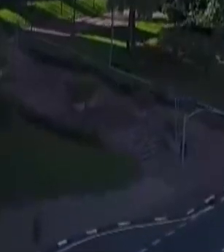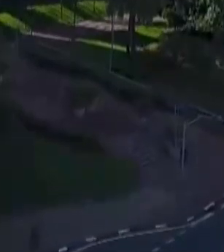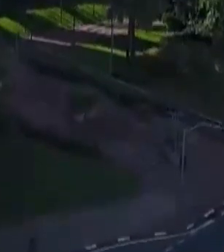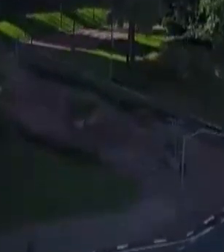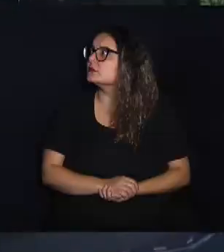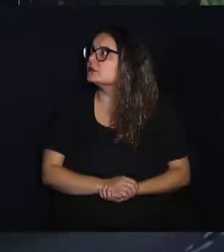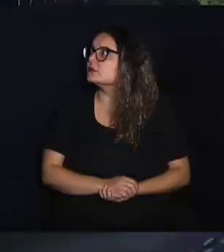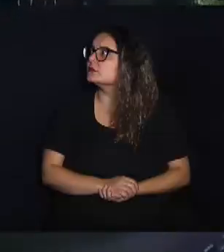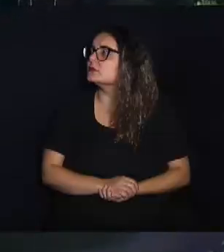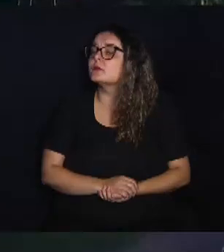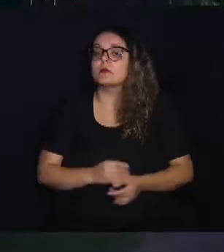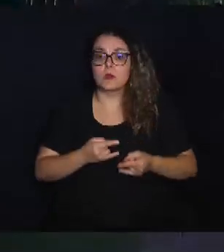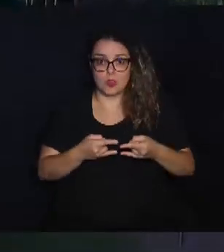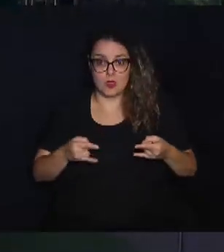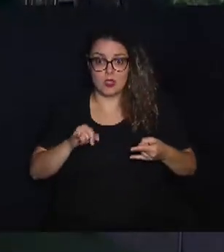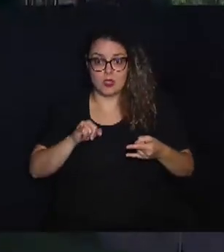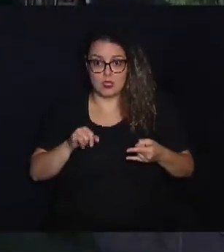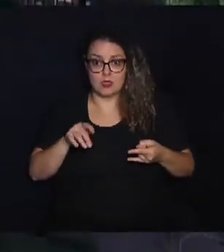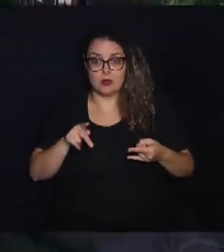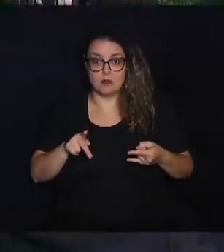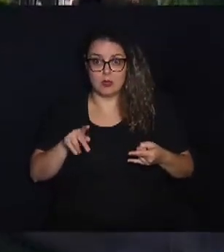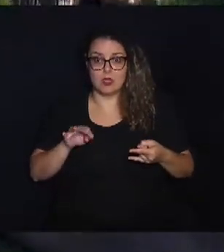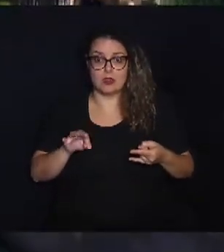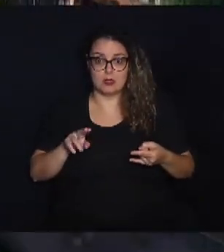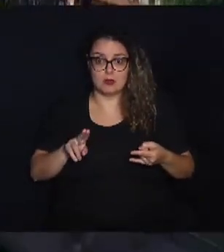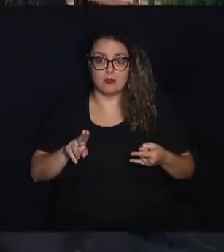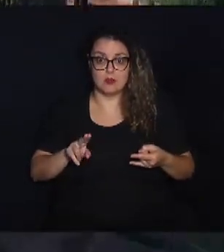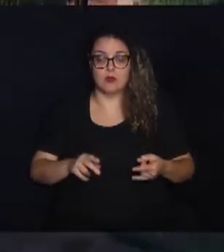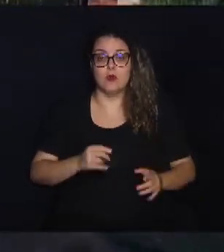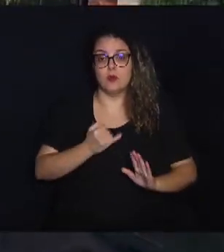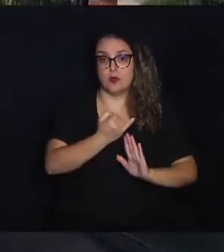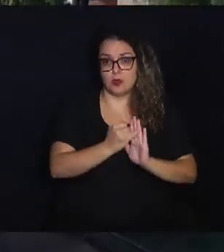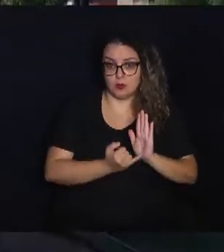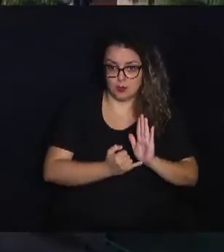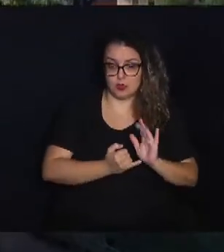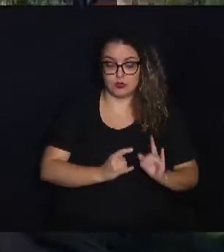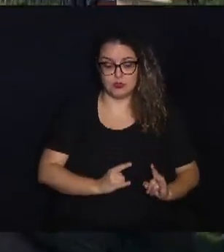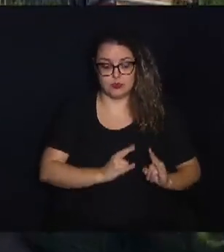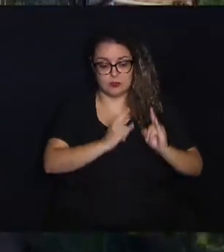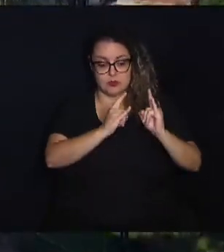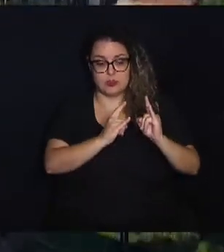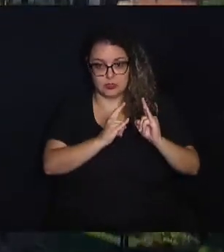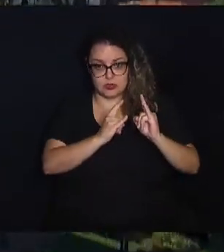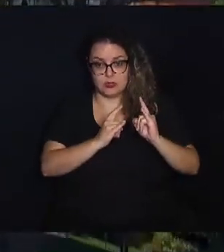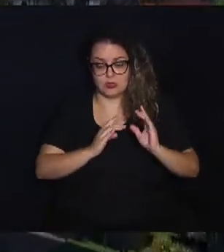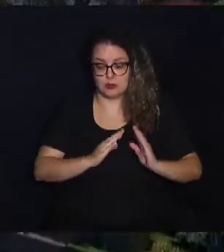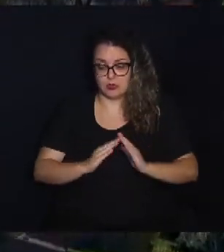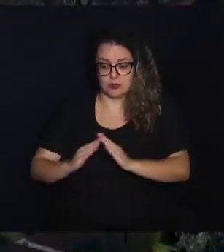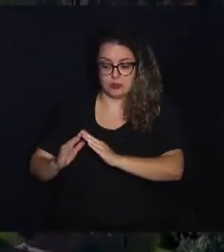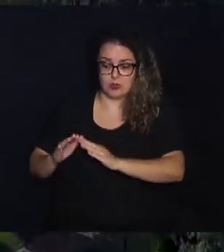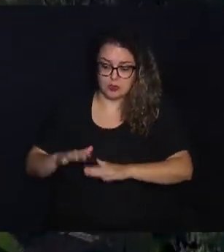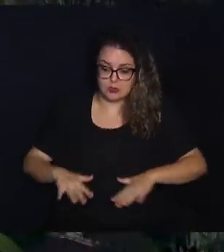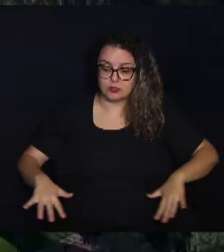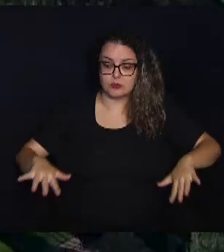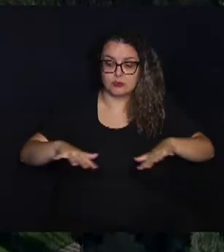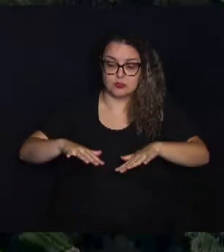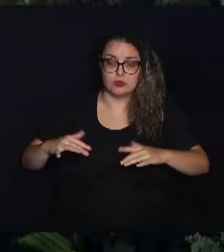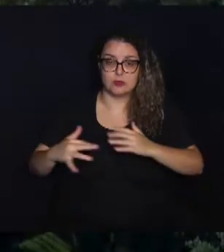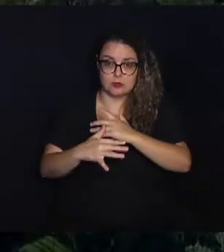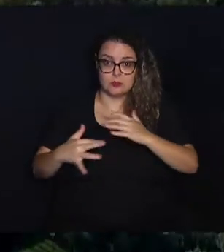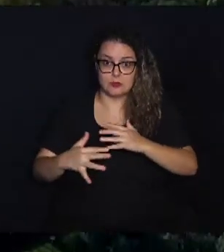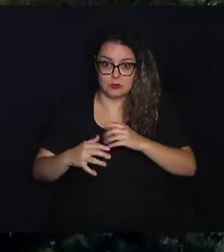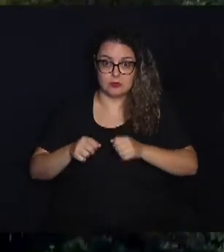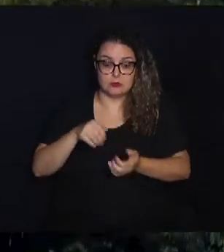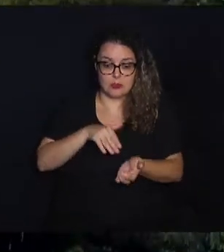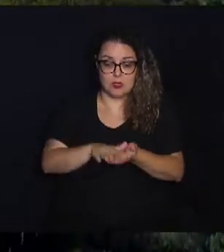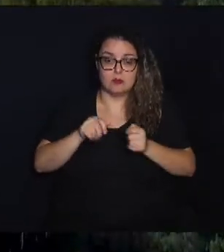Os carnês de IPTU, Imposto Predial Territorial e Urbano, já estão sendo impressos. Ao todo, serão